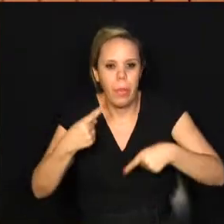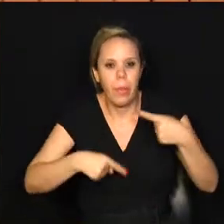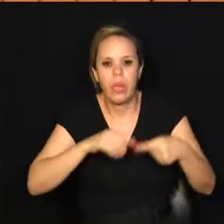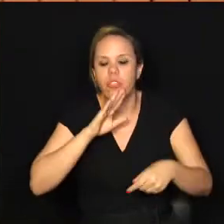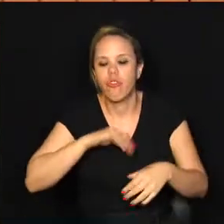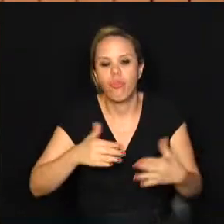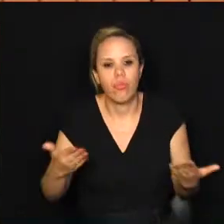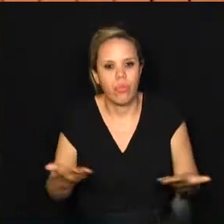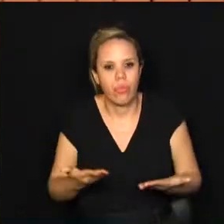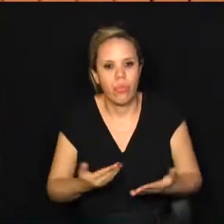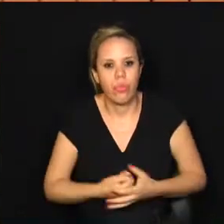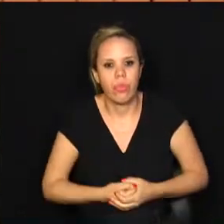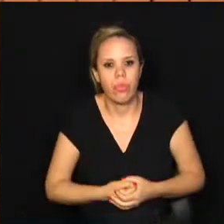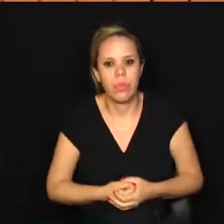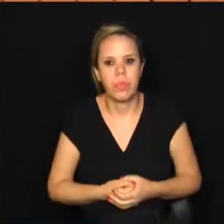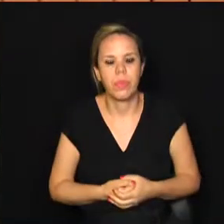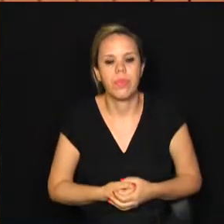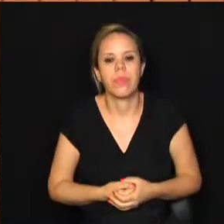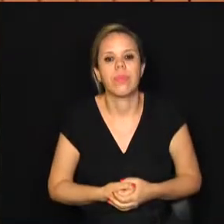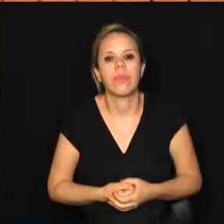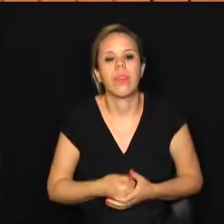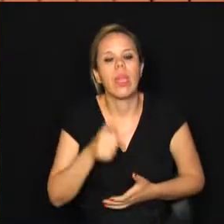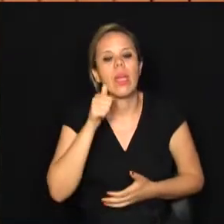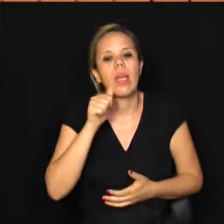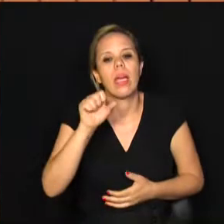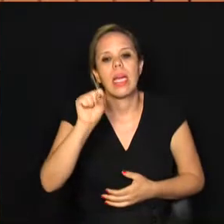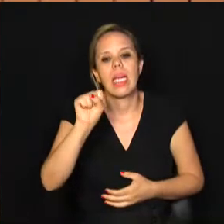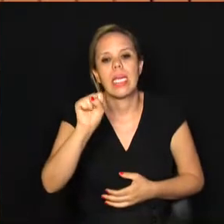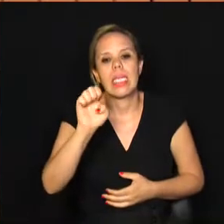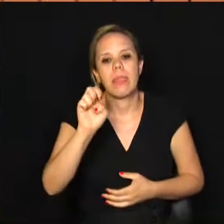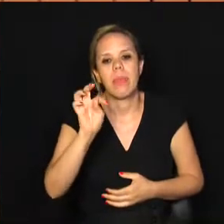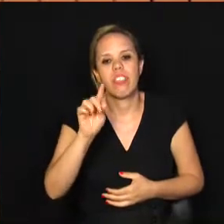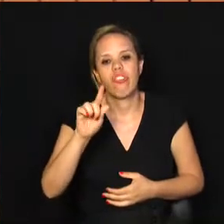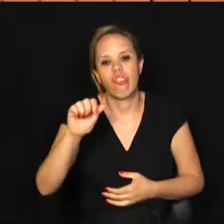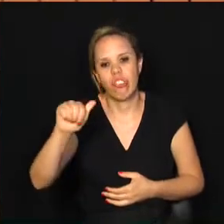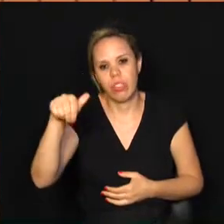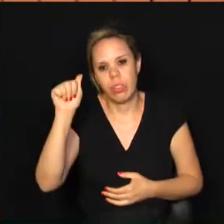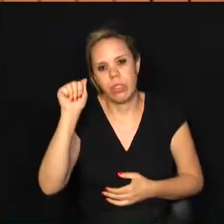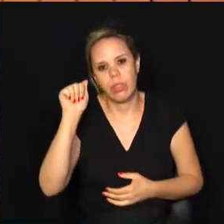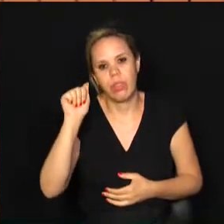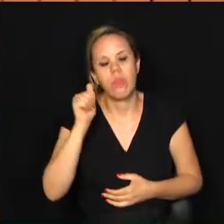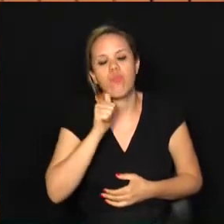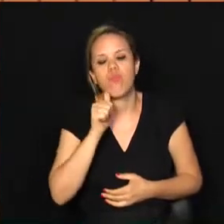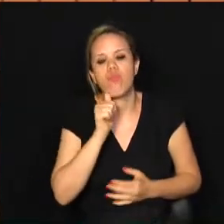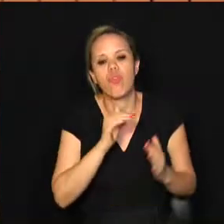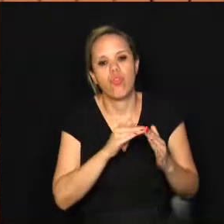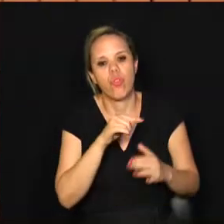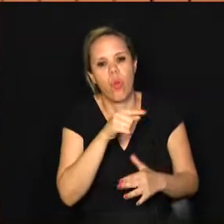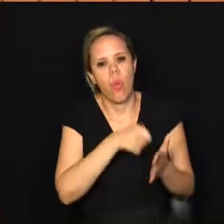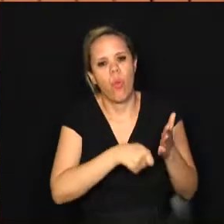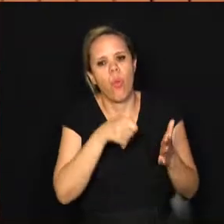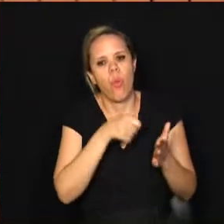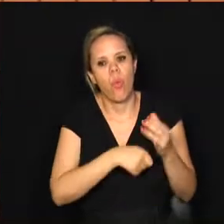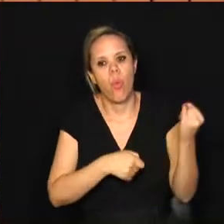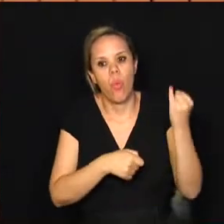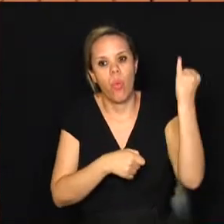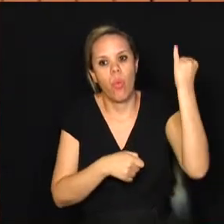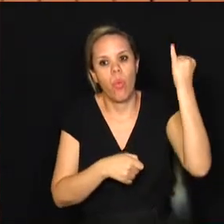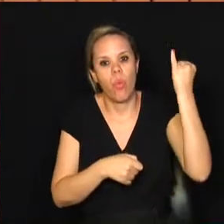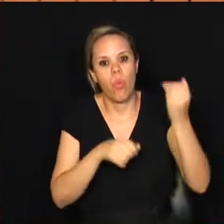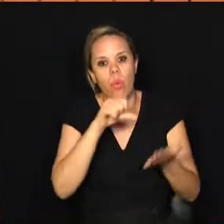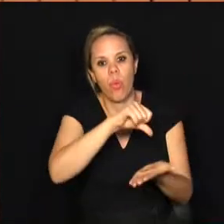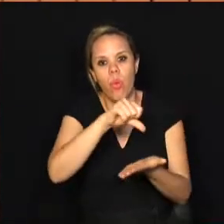de hoje a dona Sebastiana Fernandes. Dona Sebastiana é uma moradora e lutadora importante ali da